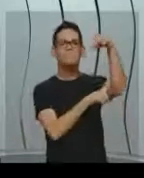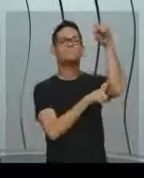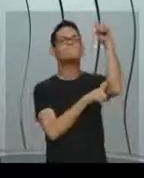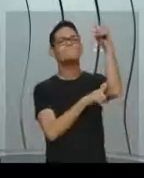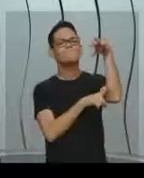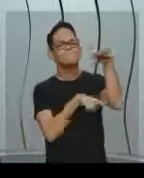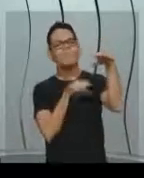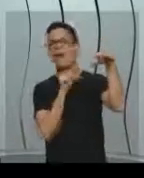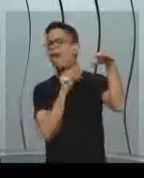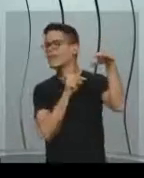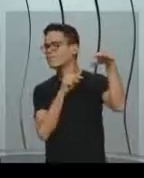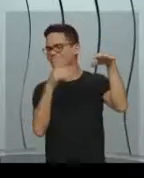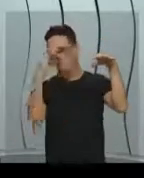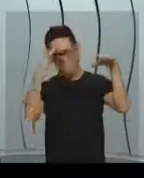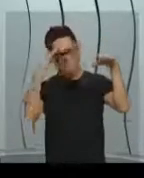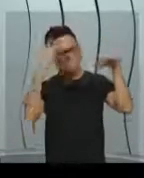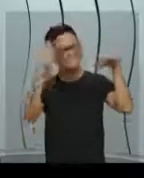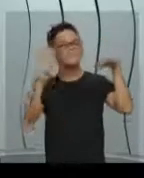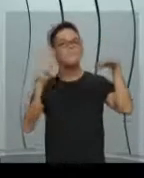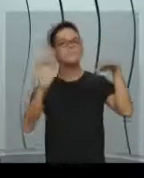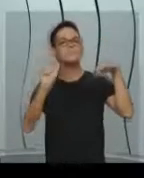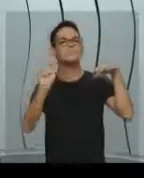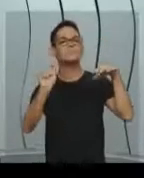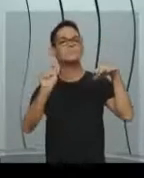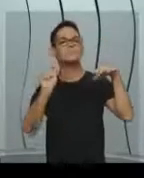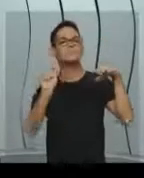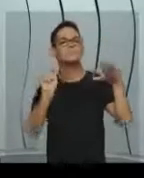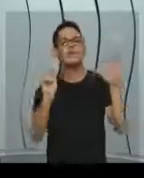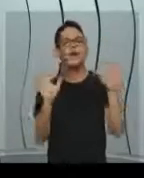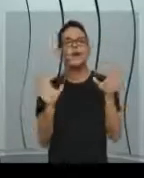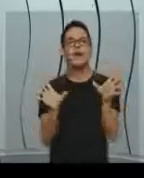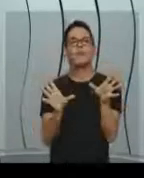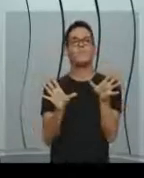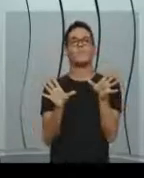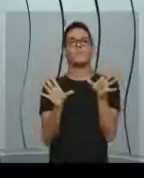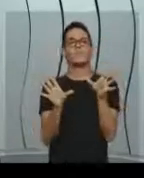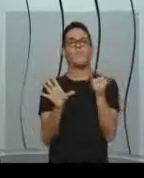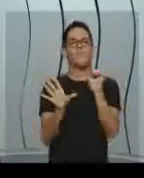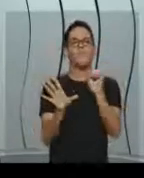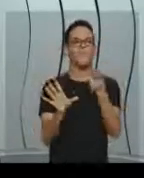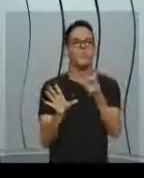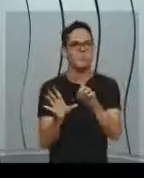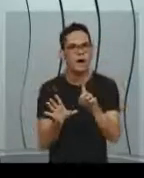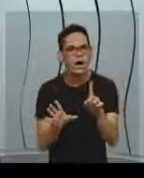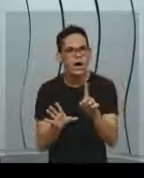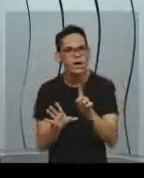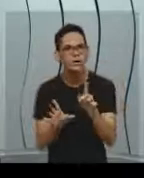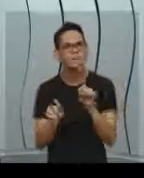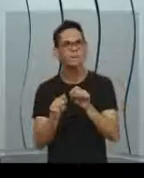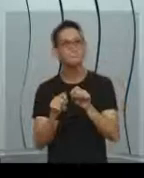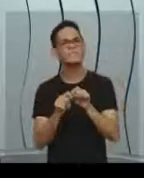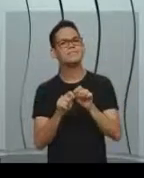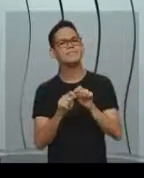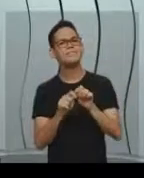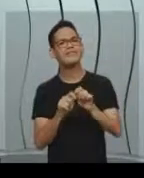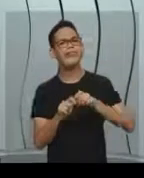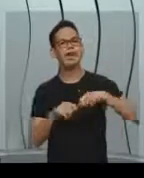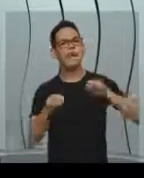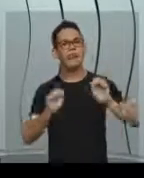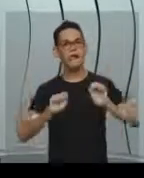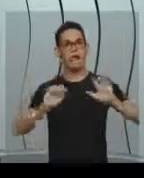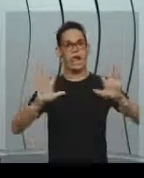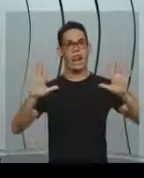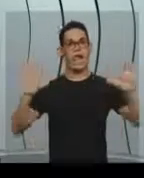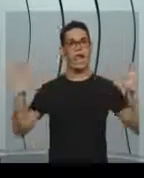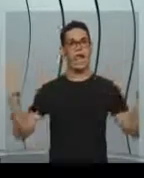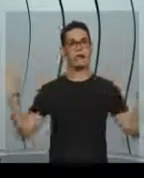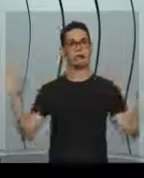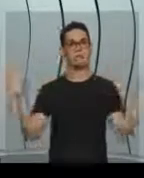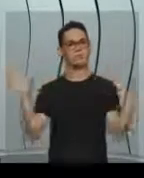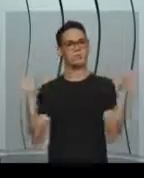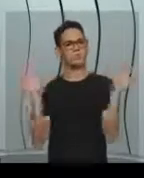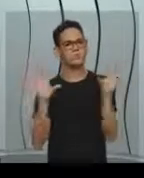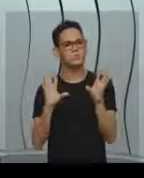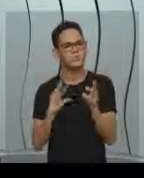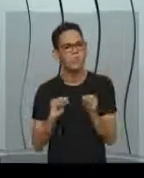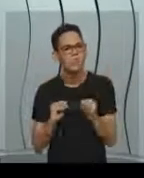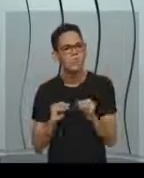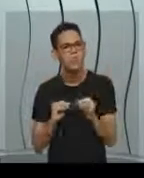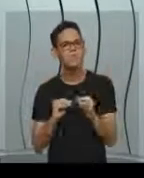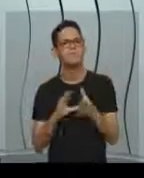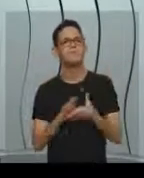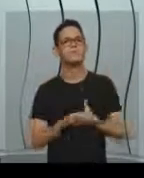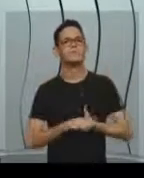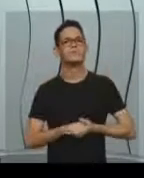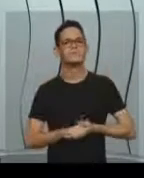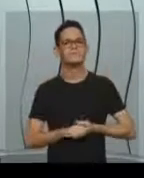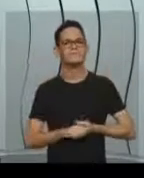que você dramatize ou não aquela sua imagem, né? Hora clara, hora com ambientes mais